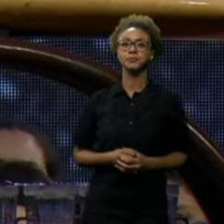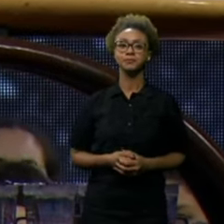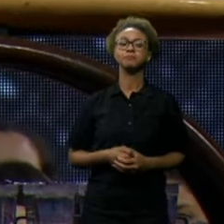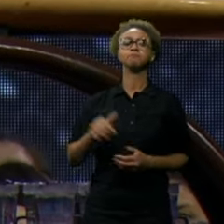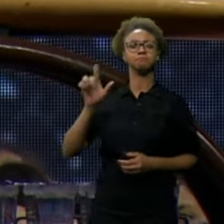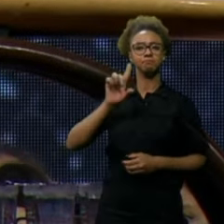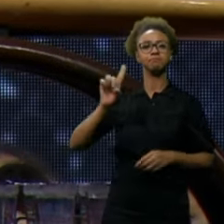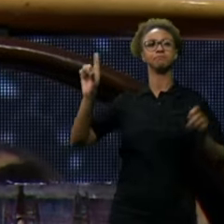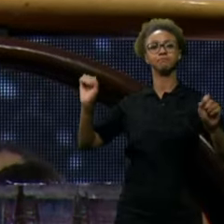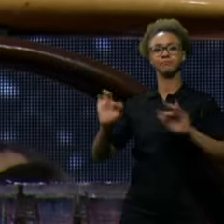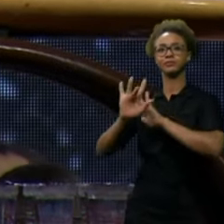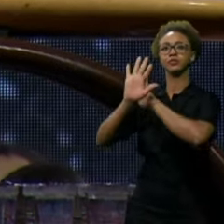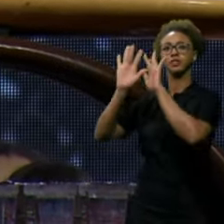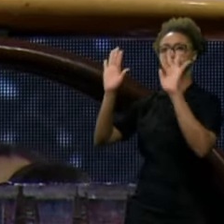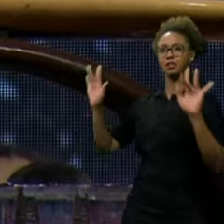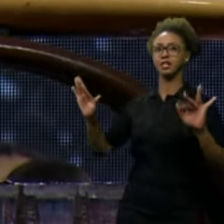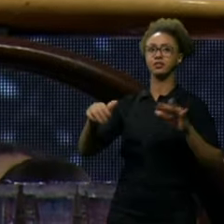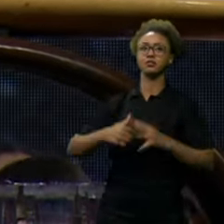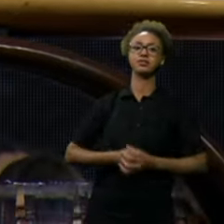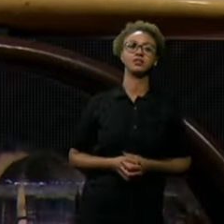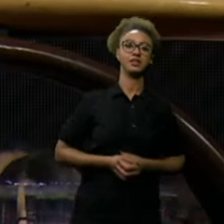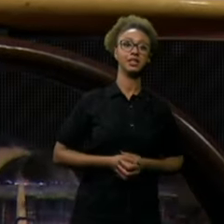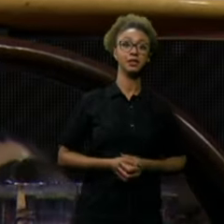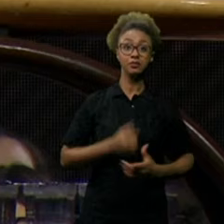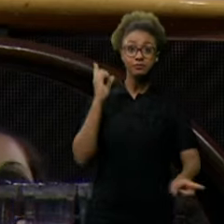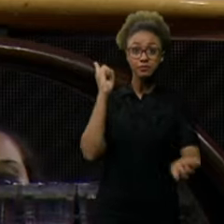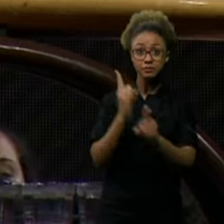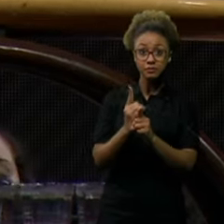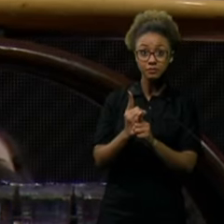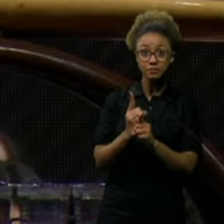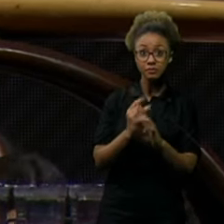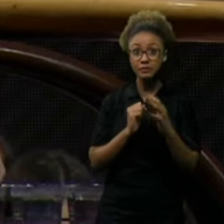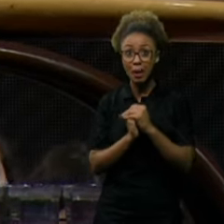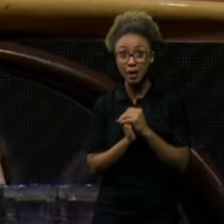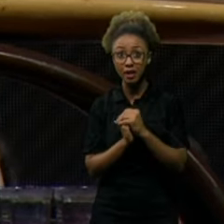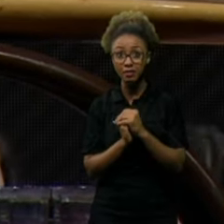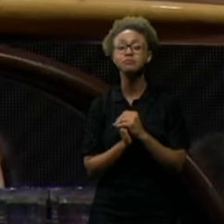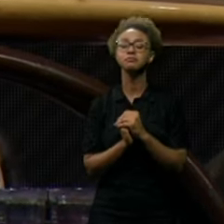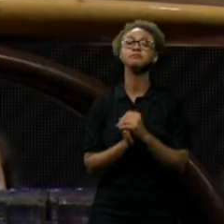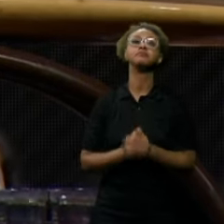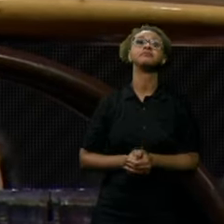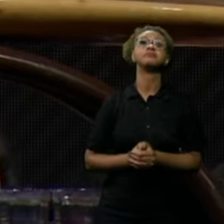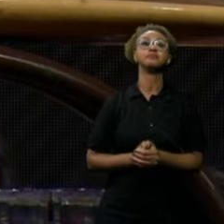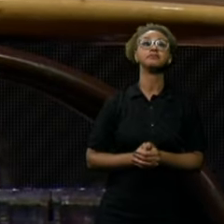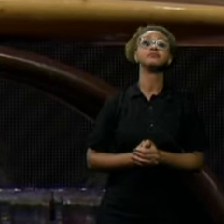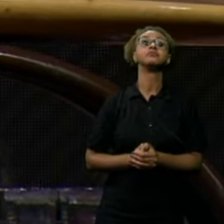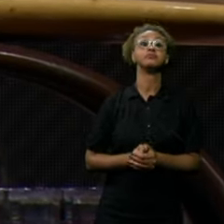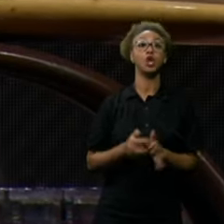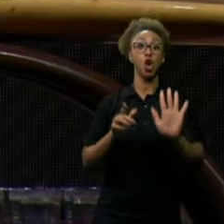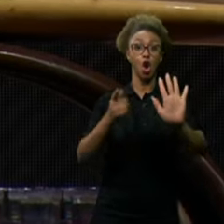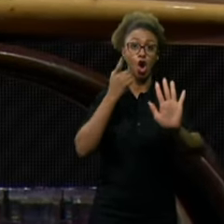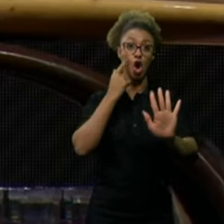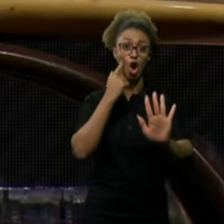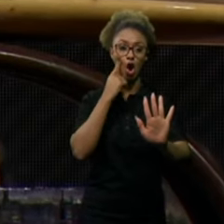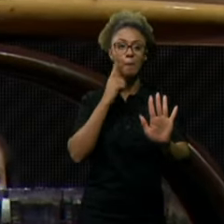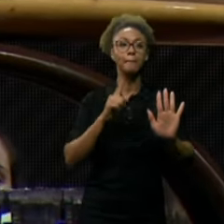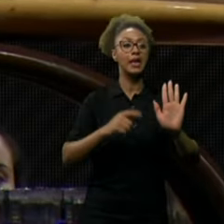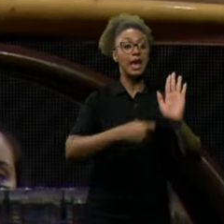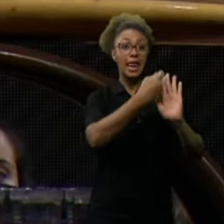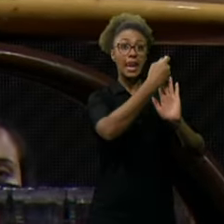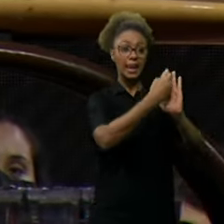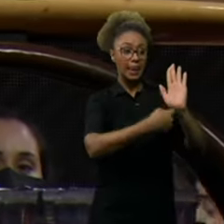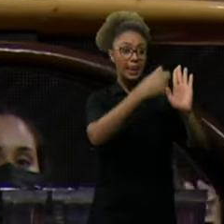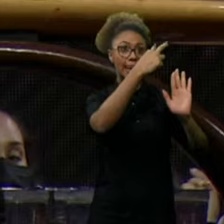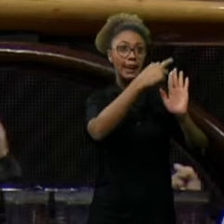oh glória a Deus O que achou de cá Man e nós vamos romper Tá bom depois da leitura